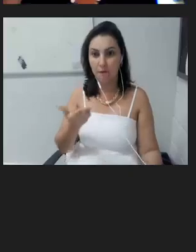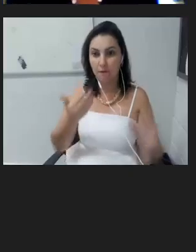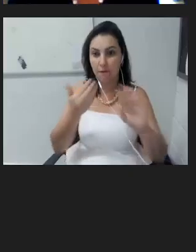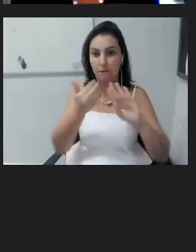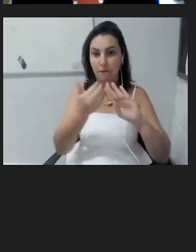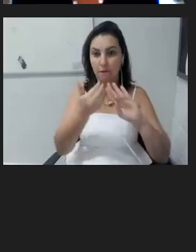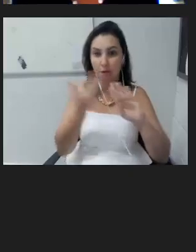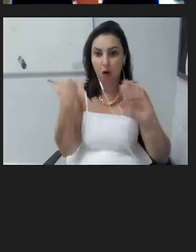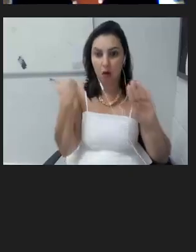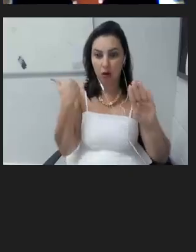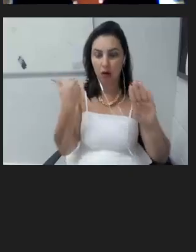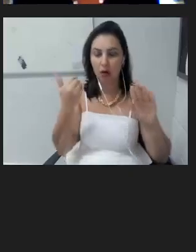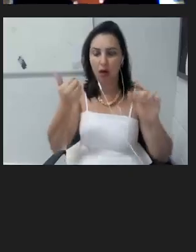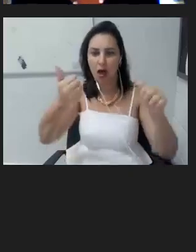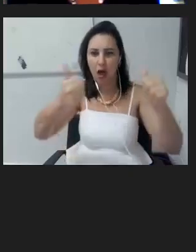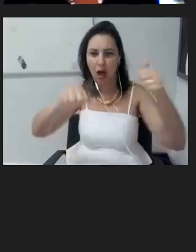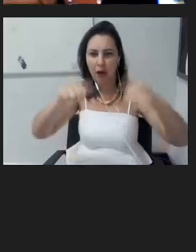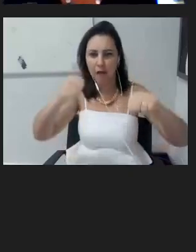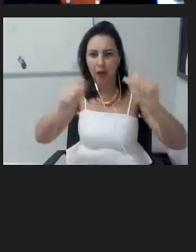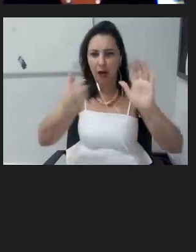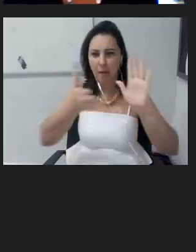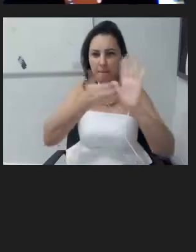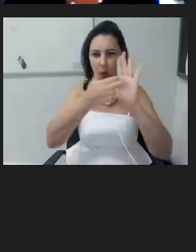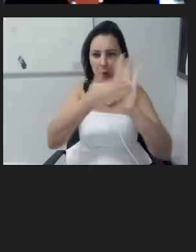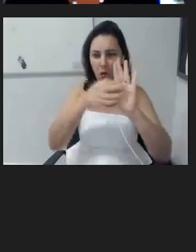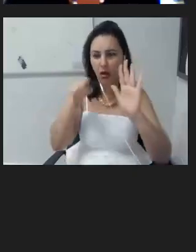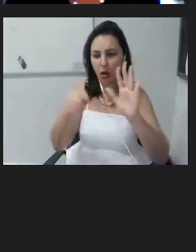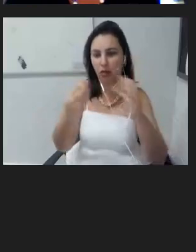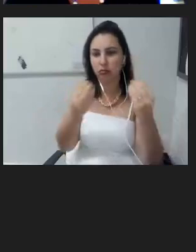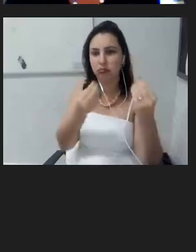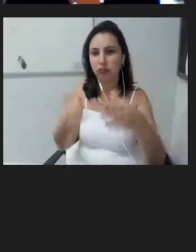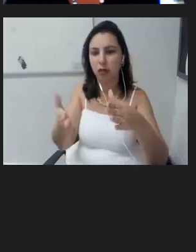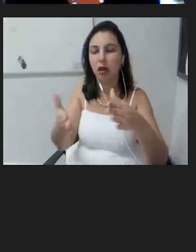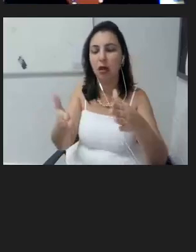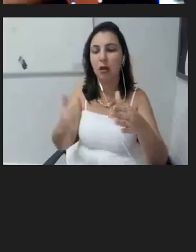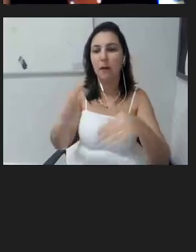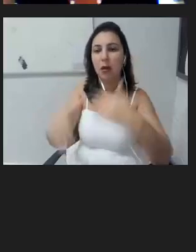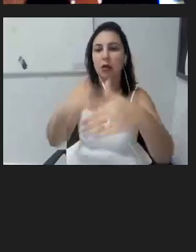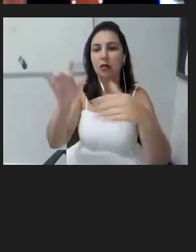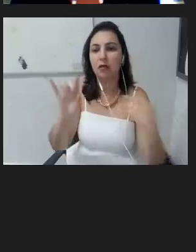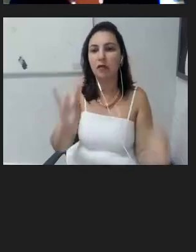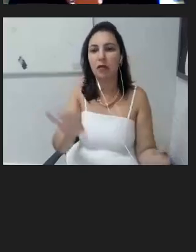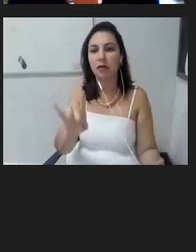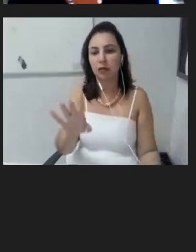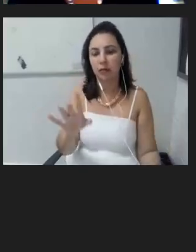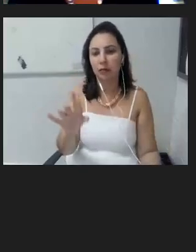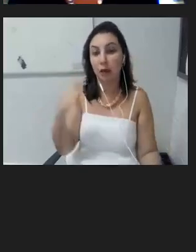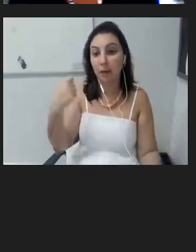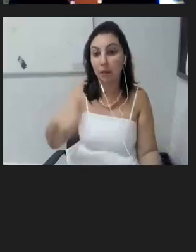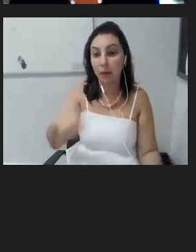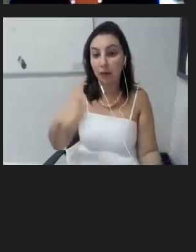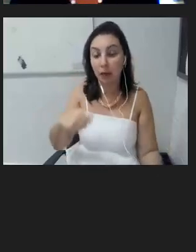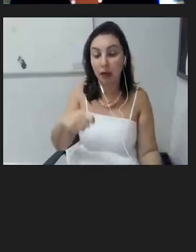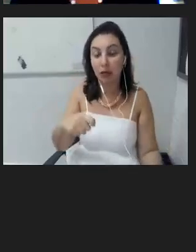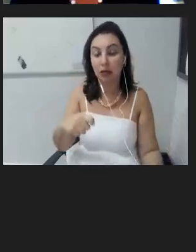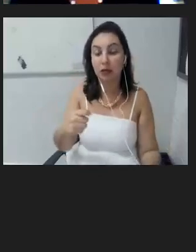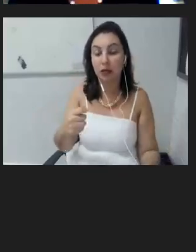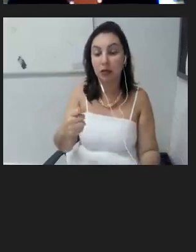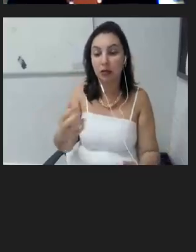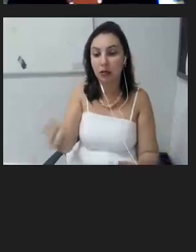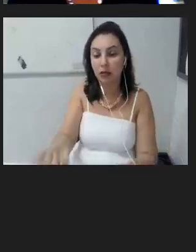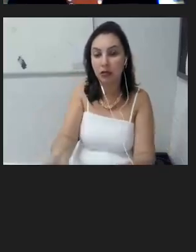querer que o outro se desenvolva a partir de uma proposta que não tenha escuta do que